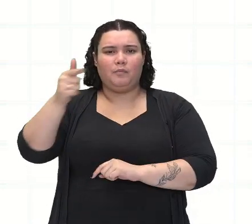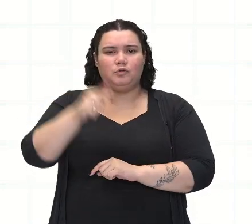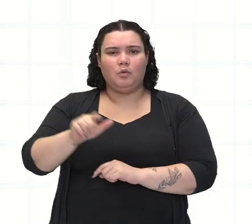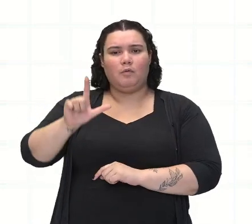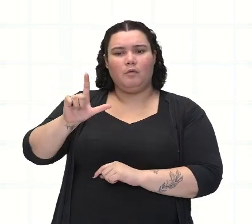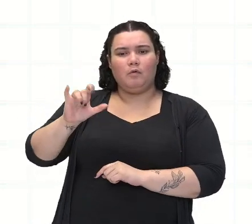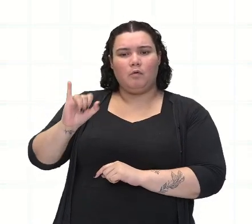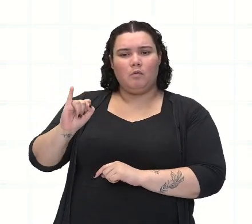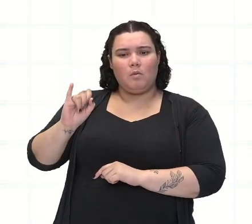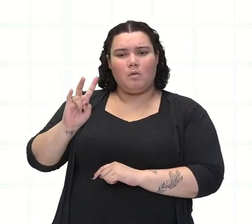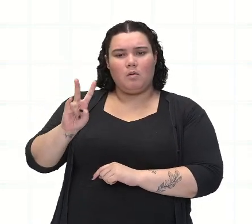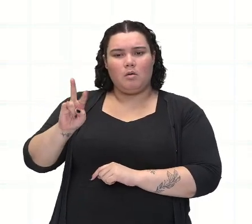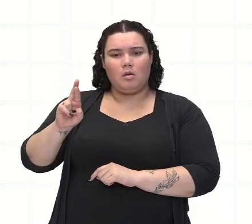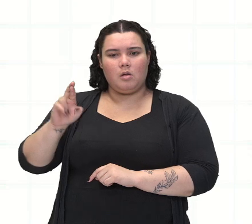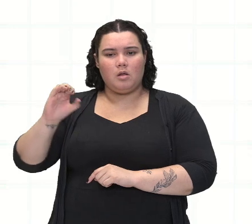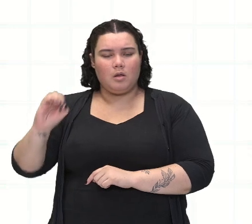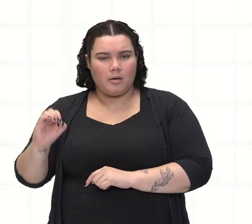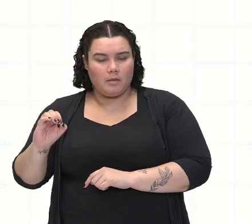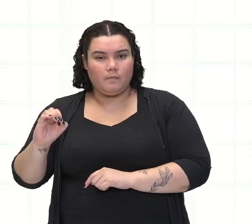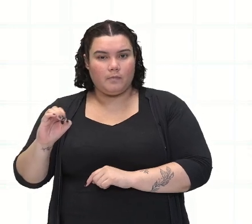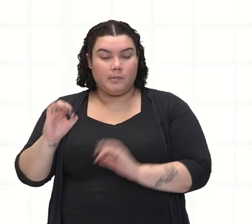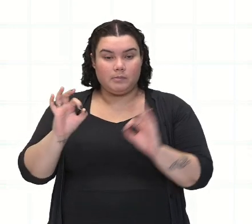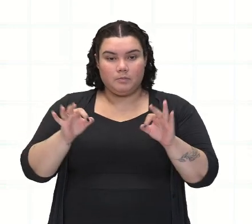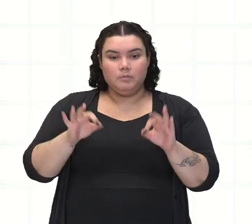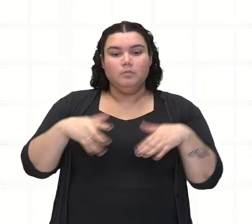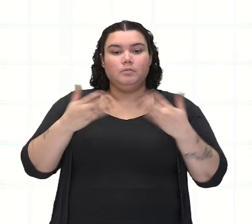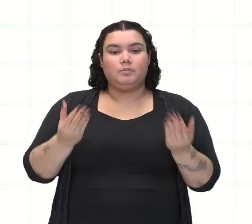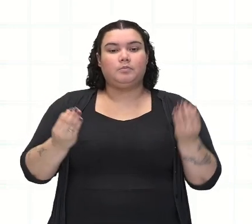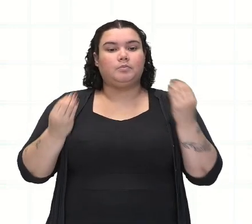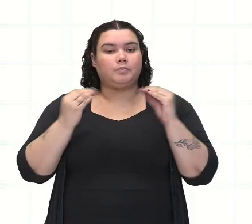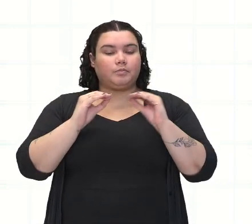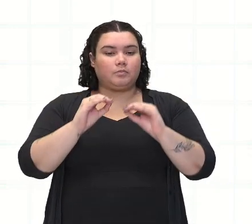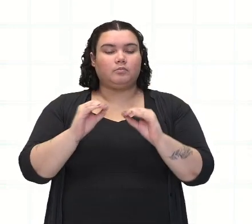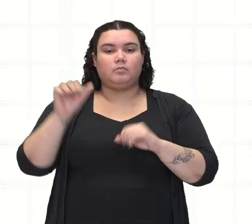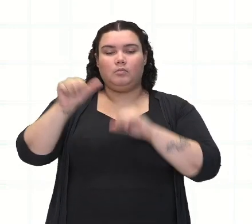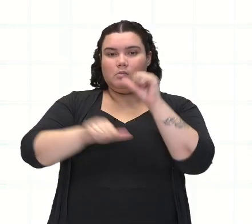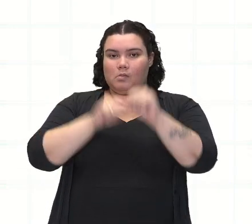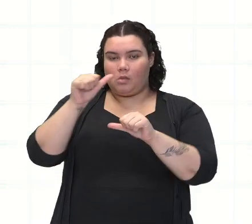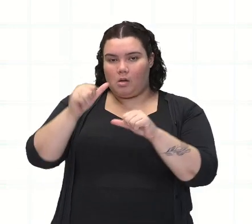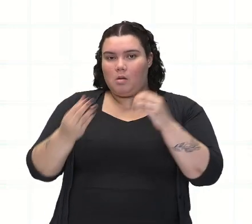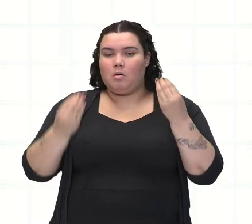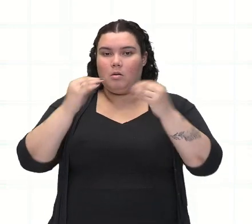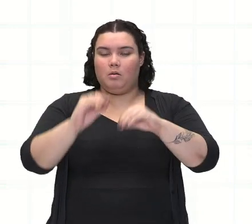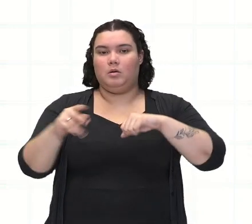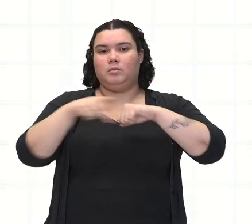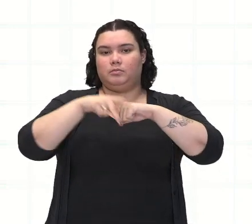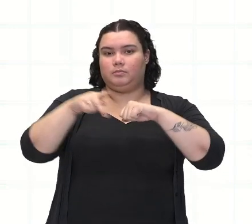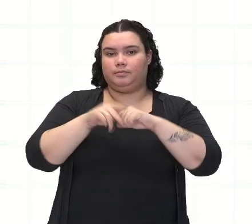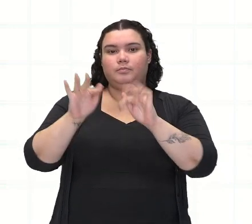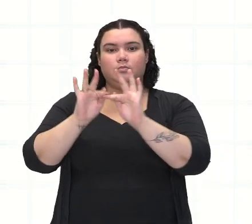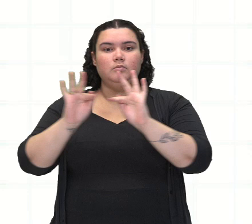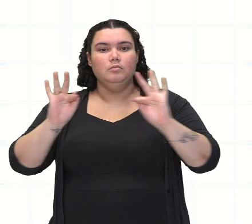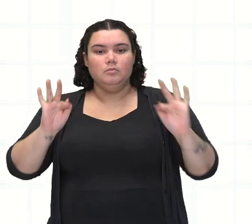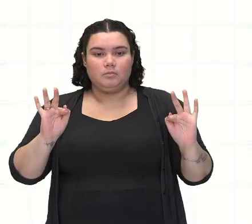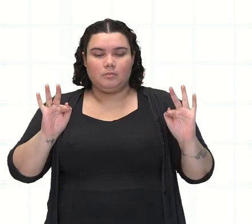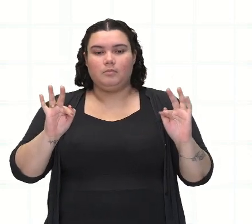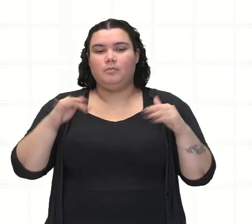para reformular, colocando esse pronome e